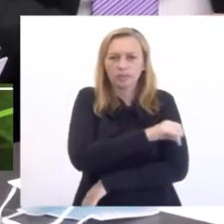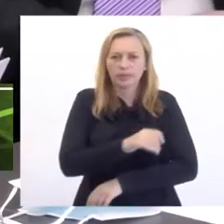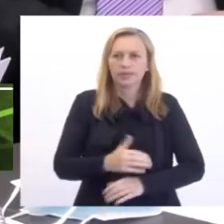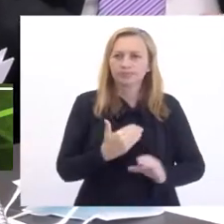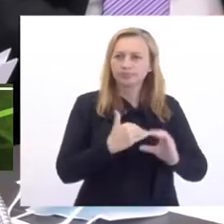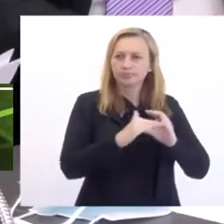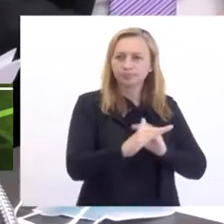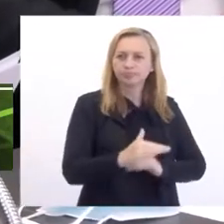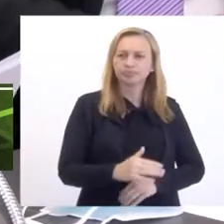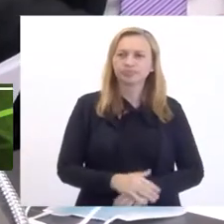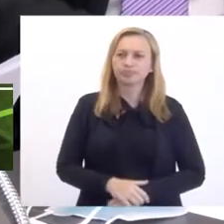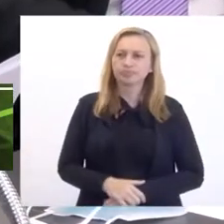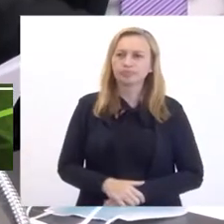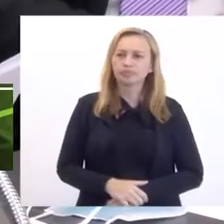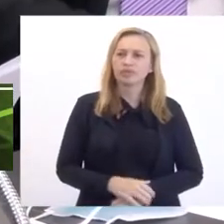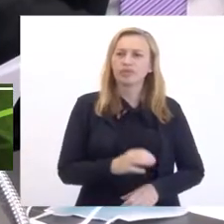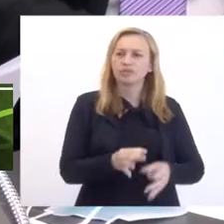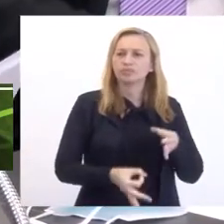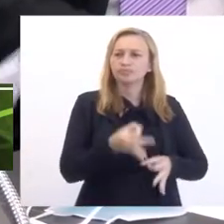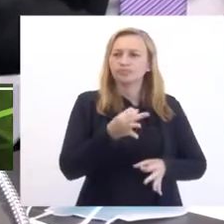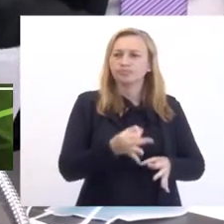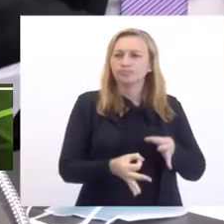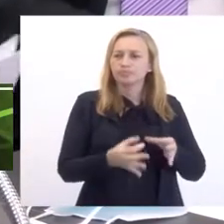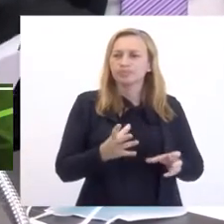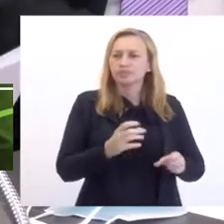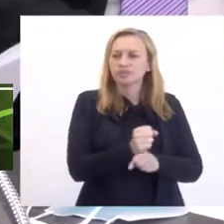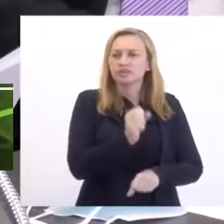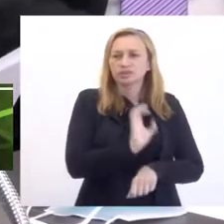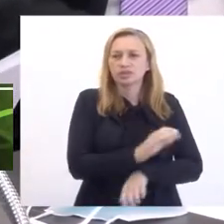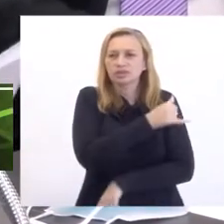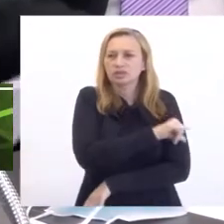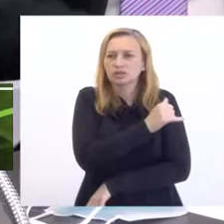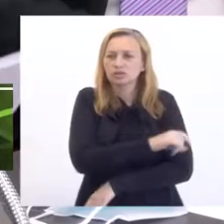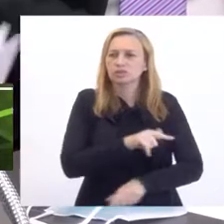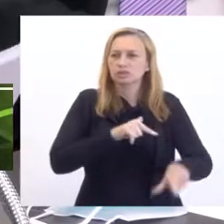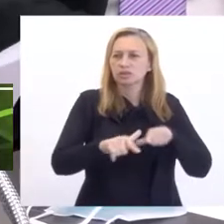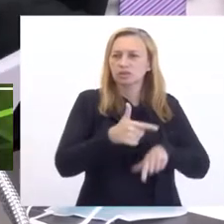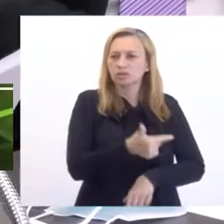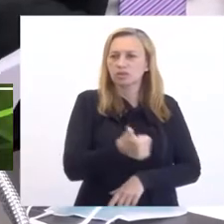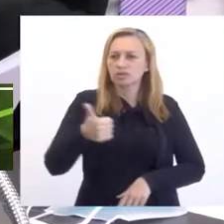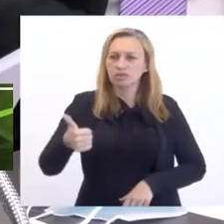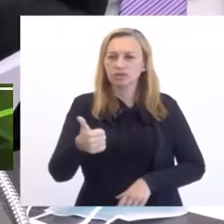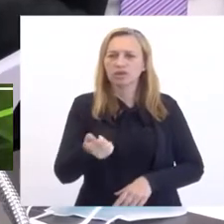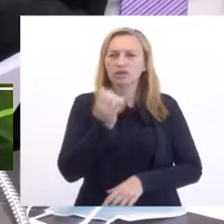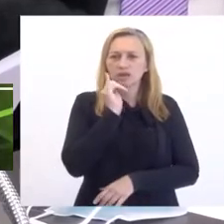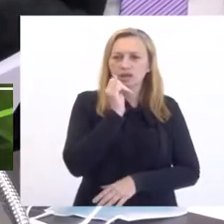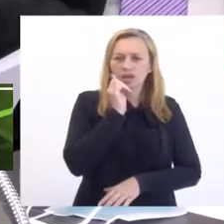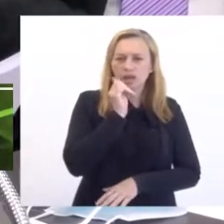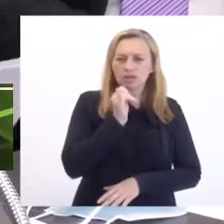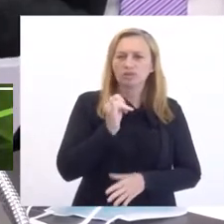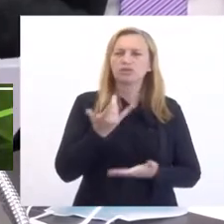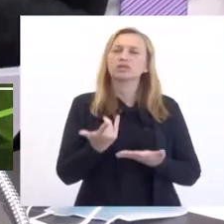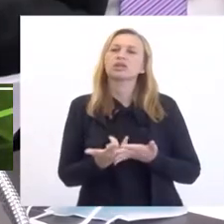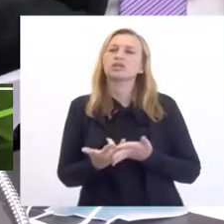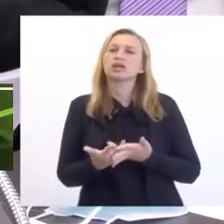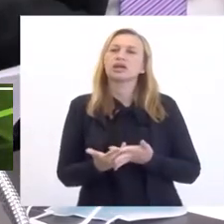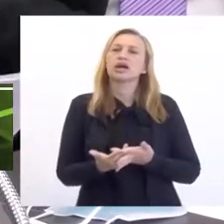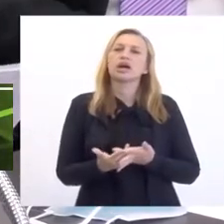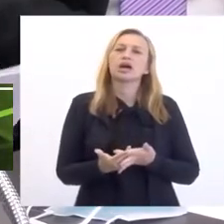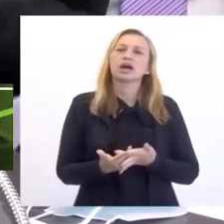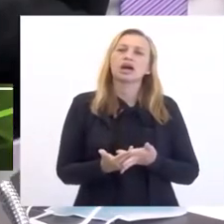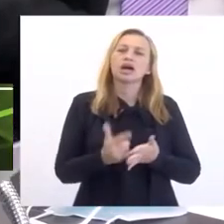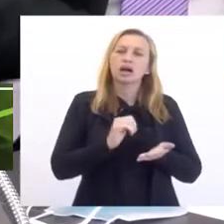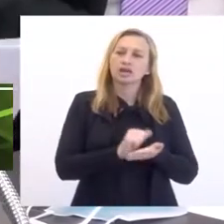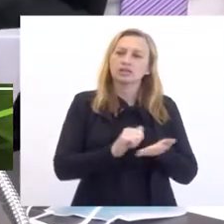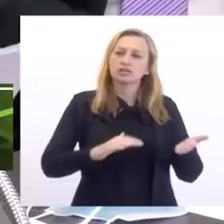encaminha a prestação de contas do Tribunal de Contas do Estado do Rio de Janeiro relativo ao exercício 2020 e relatório das atividades